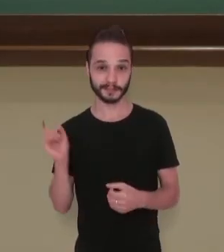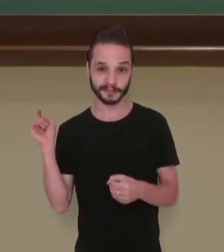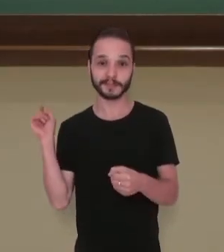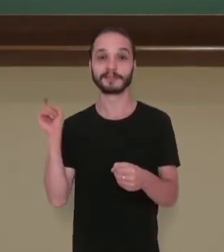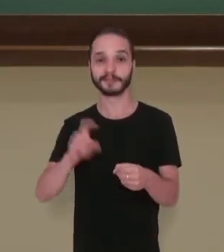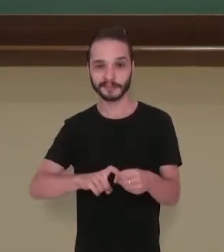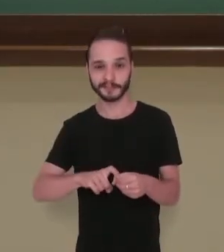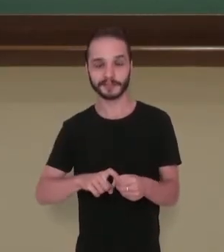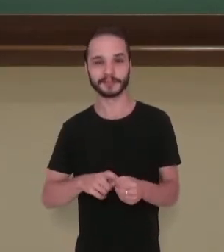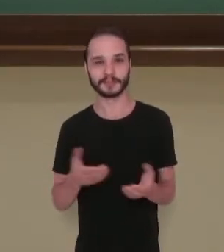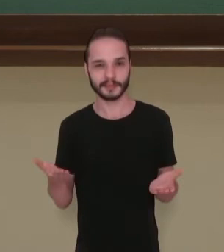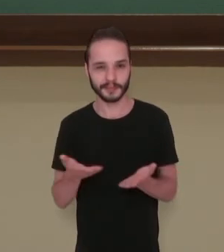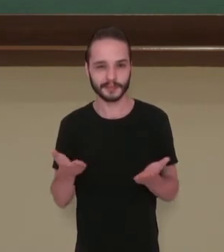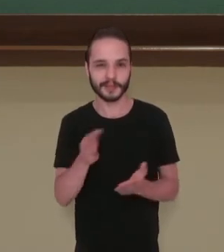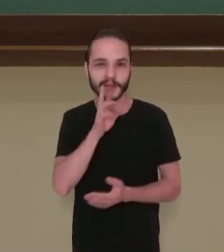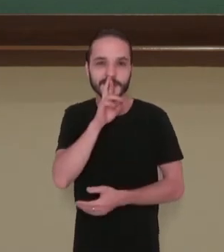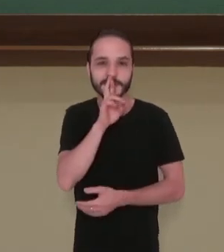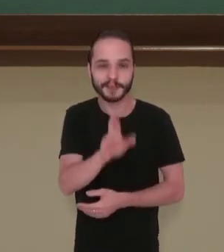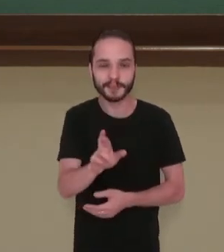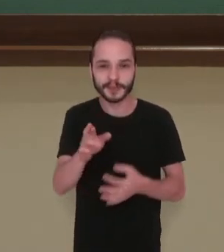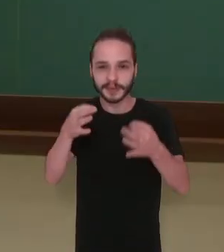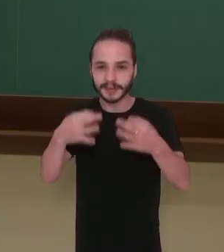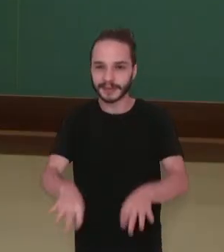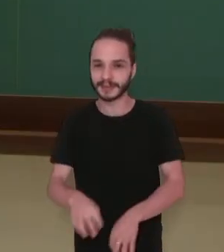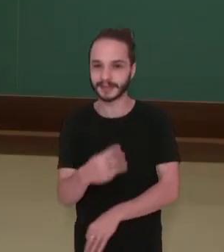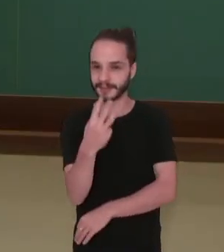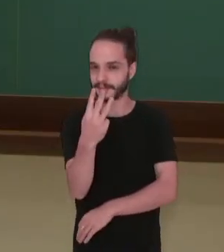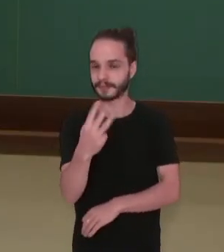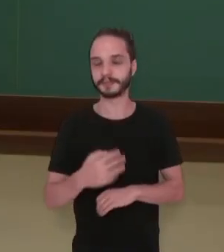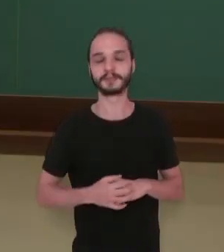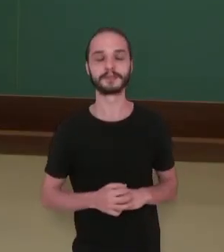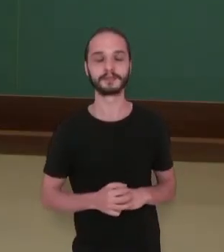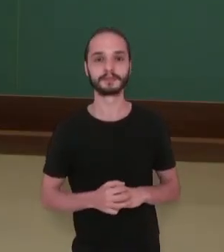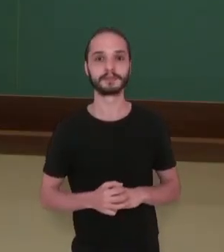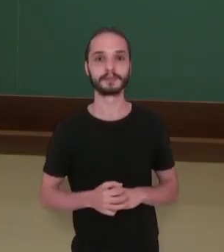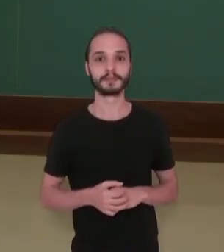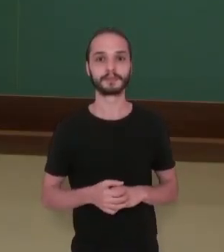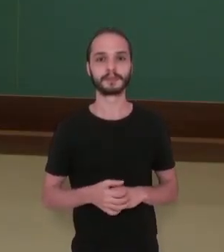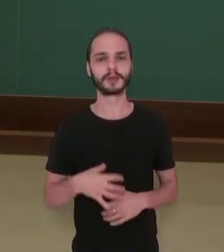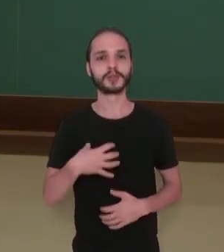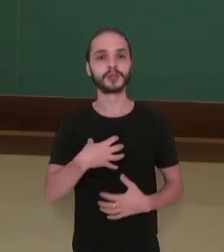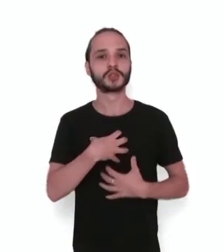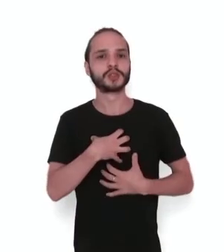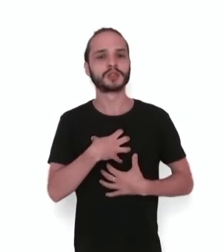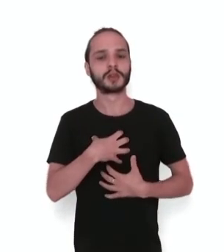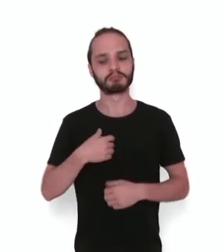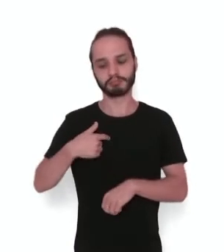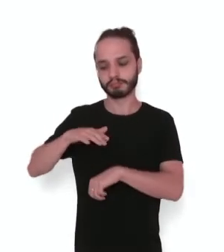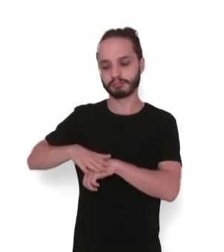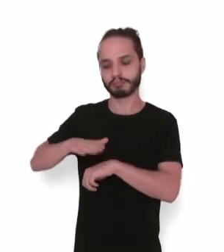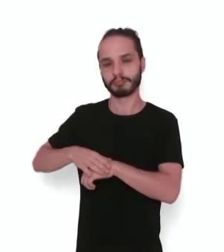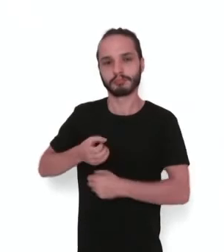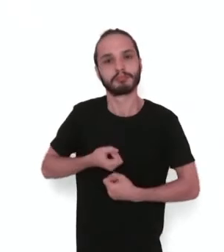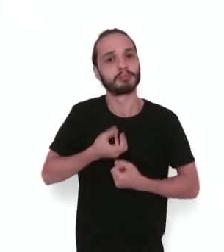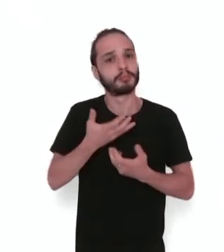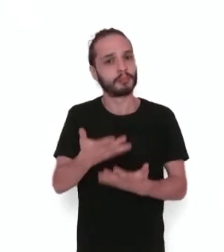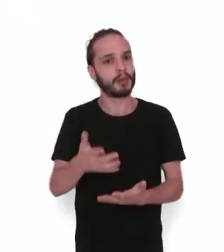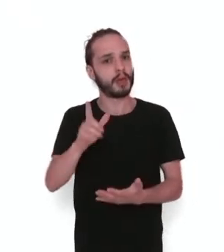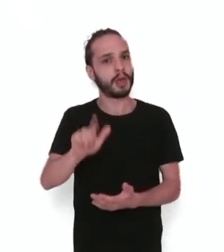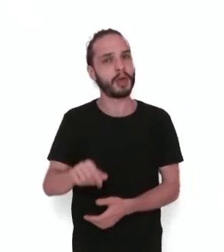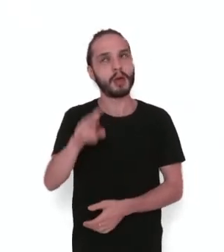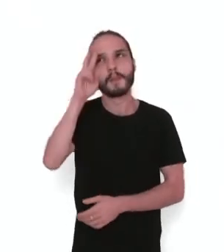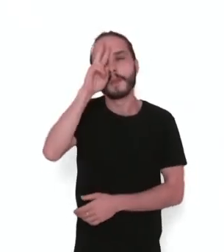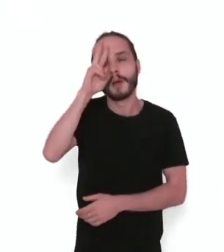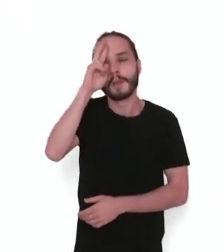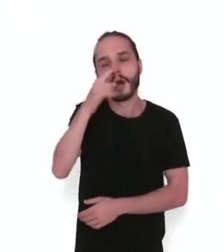Voltei, gabaritar contigo atividade 3. O sentimento do eu lírico pela infância é o quê? Uma recordação nostálgica,